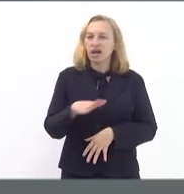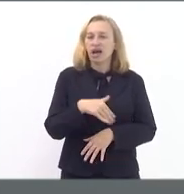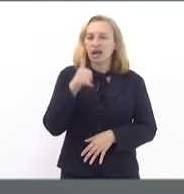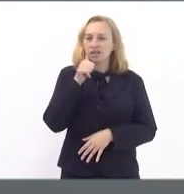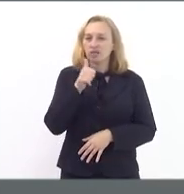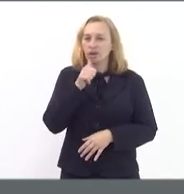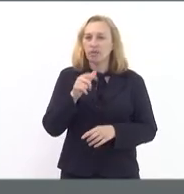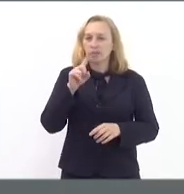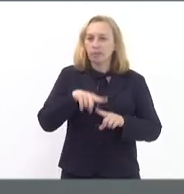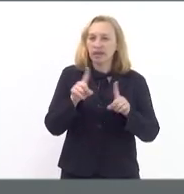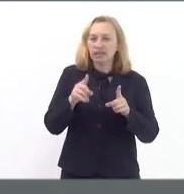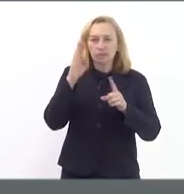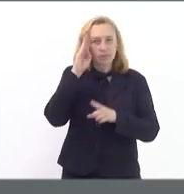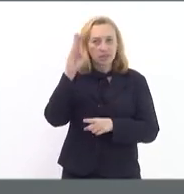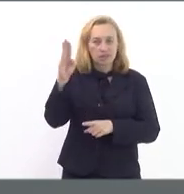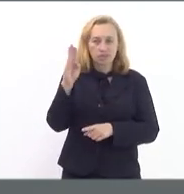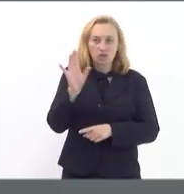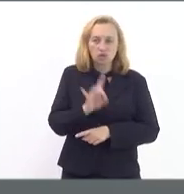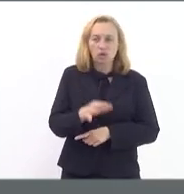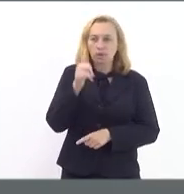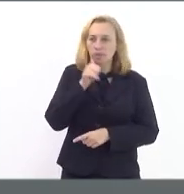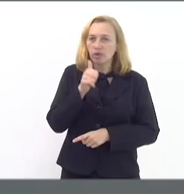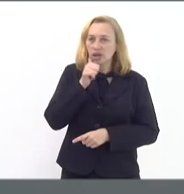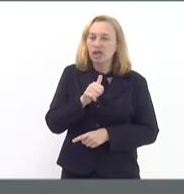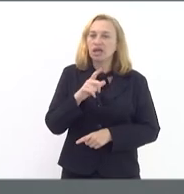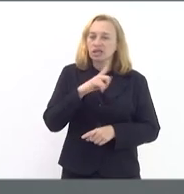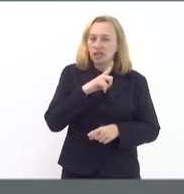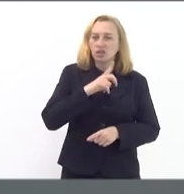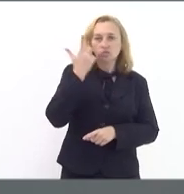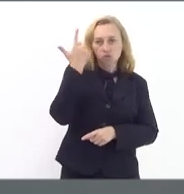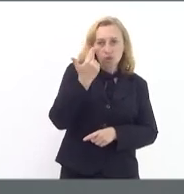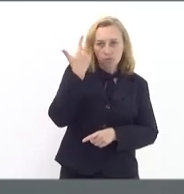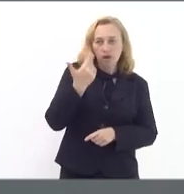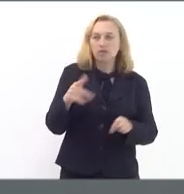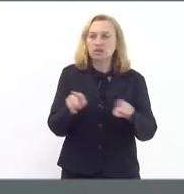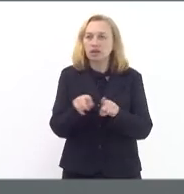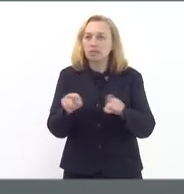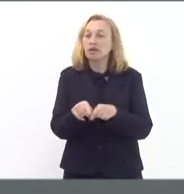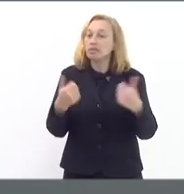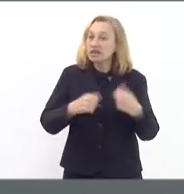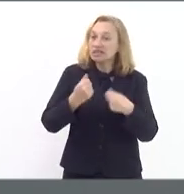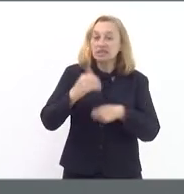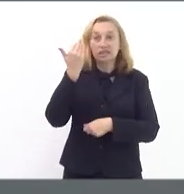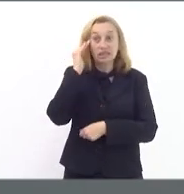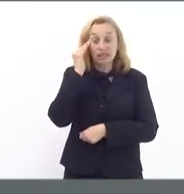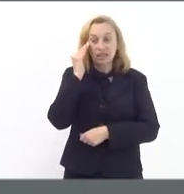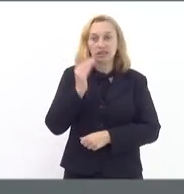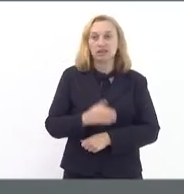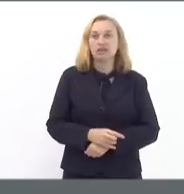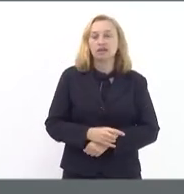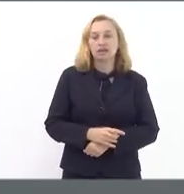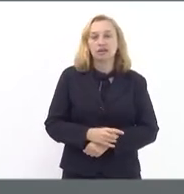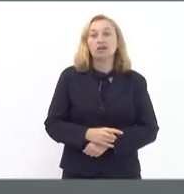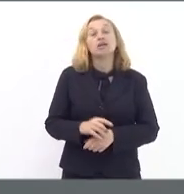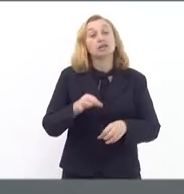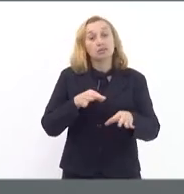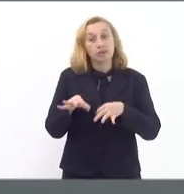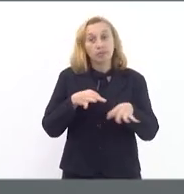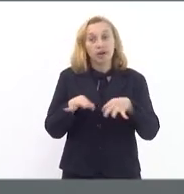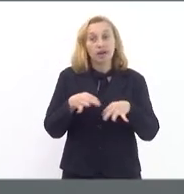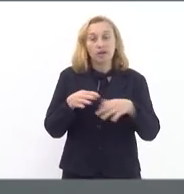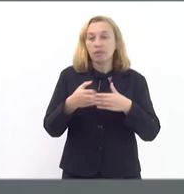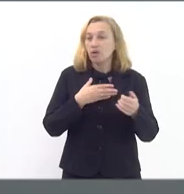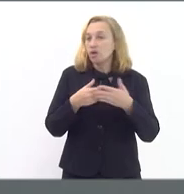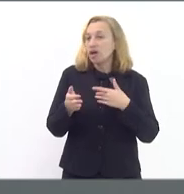feminino ele é específico para as mulheres existe o vagão normal vagonite também então elas têm que entender e se preparar